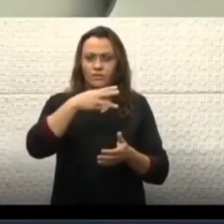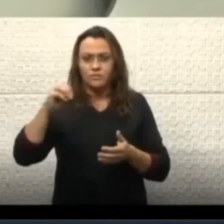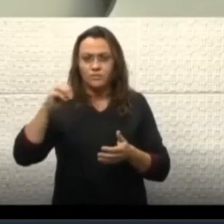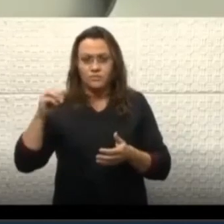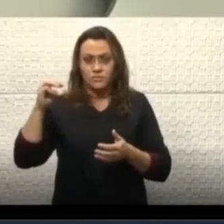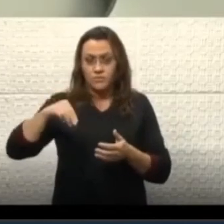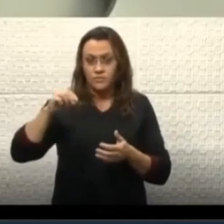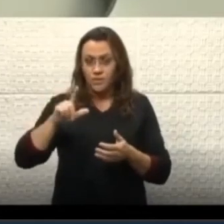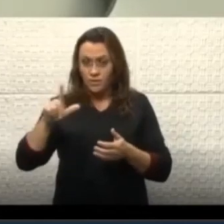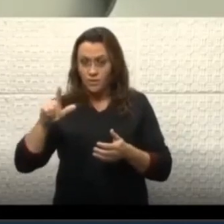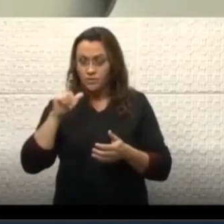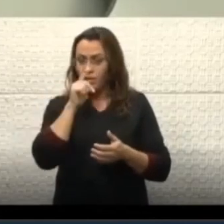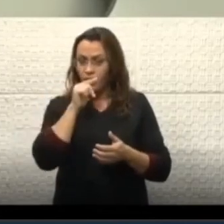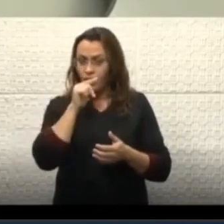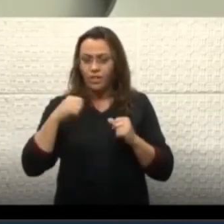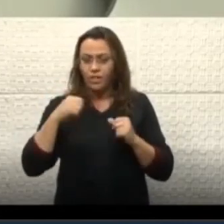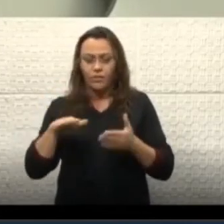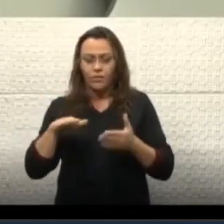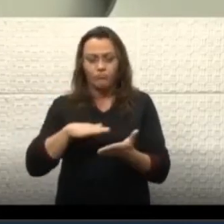água para lavar bem.